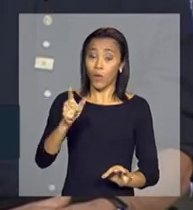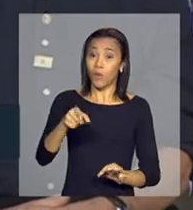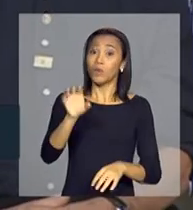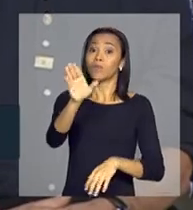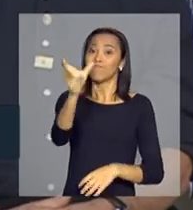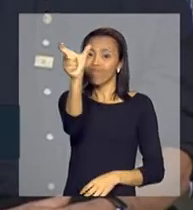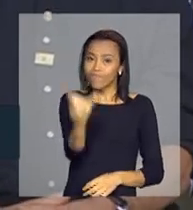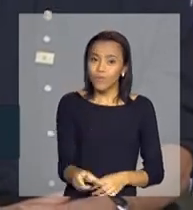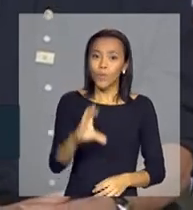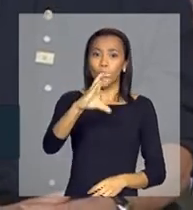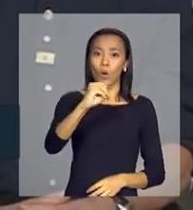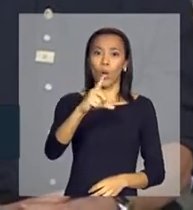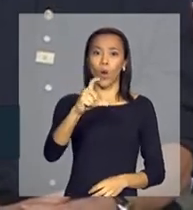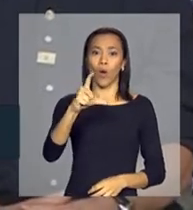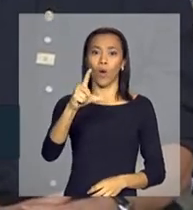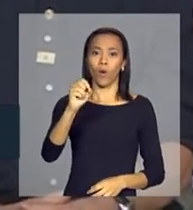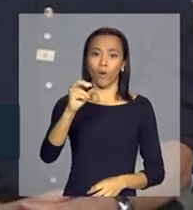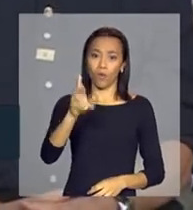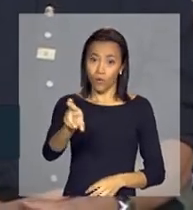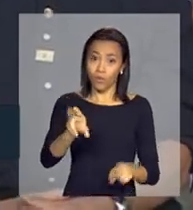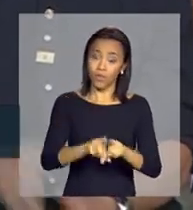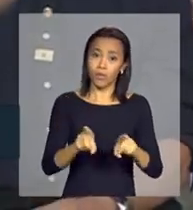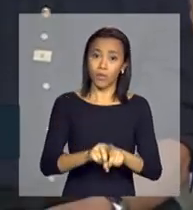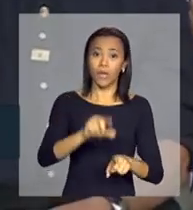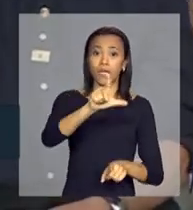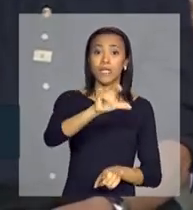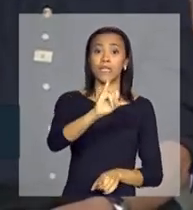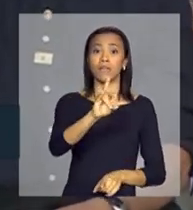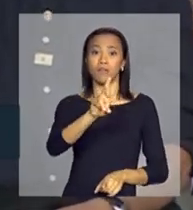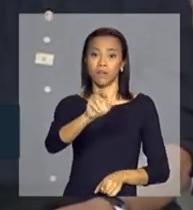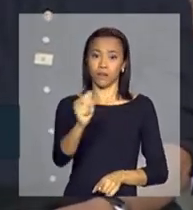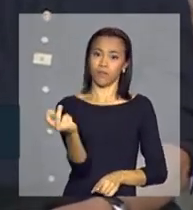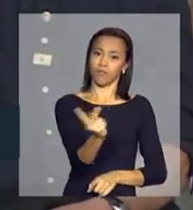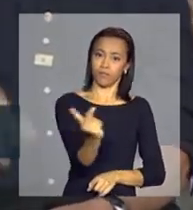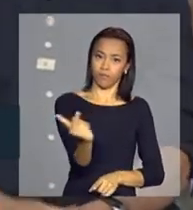Mello e senador Benedito de Lira.